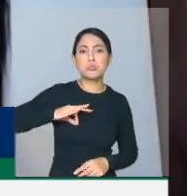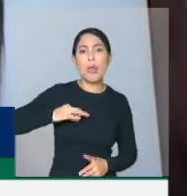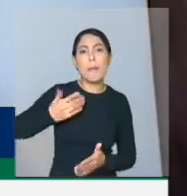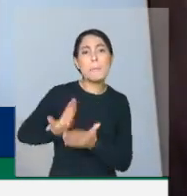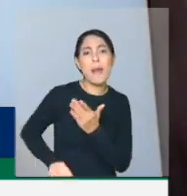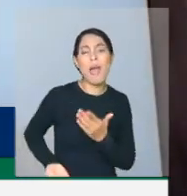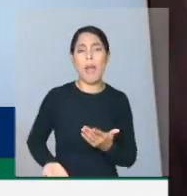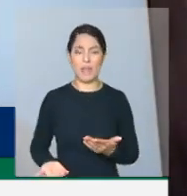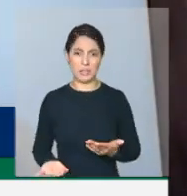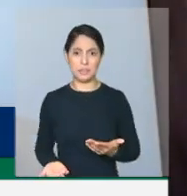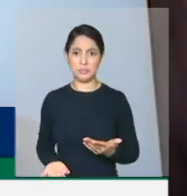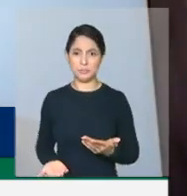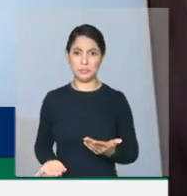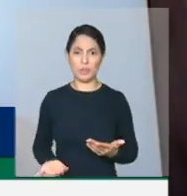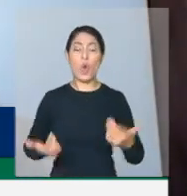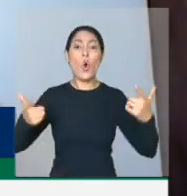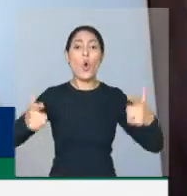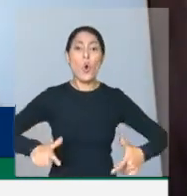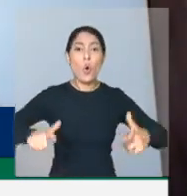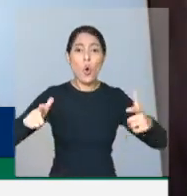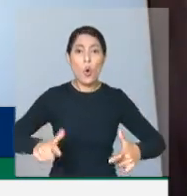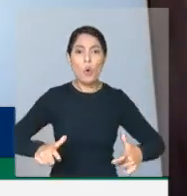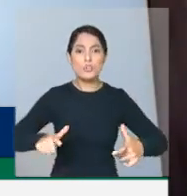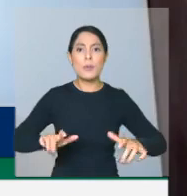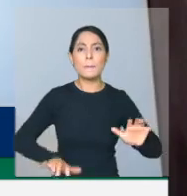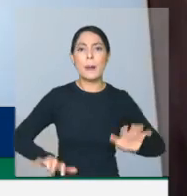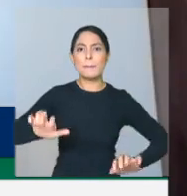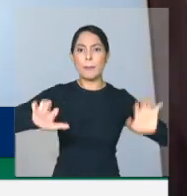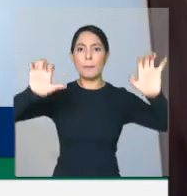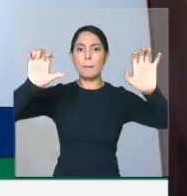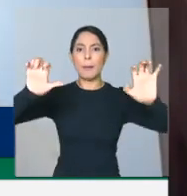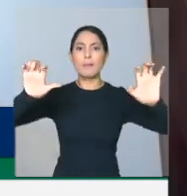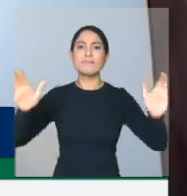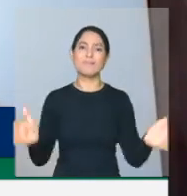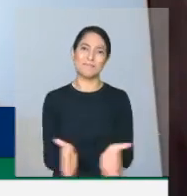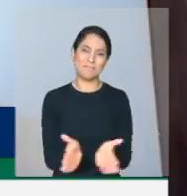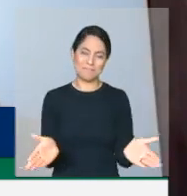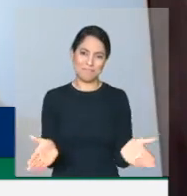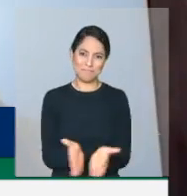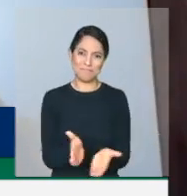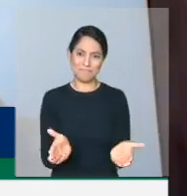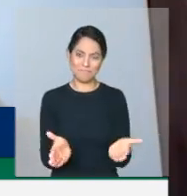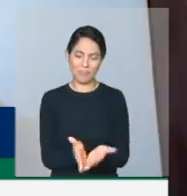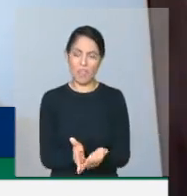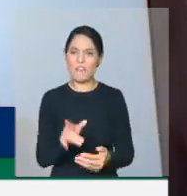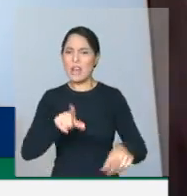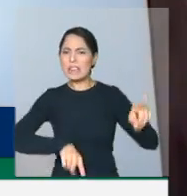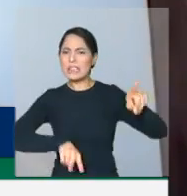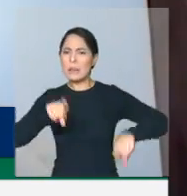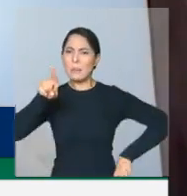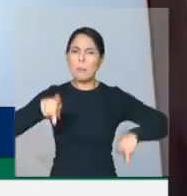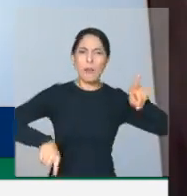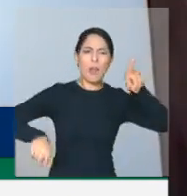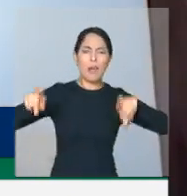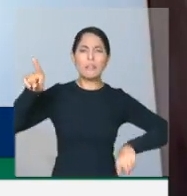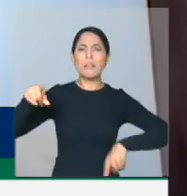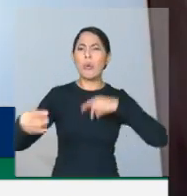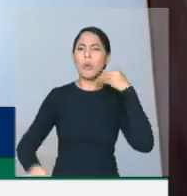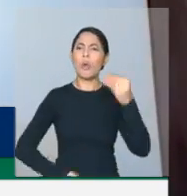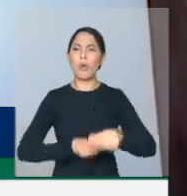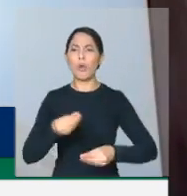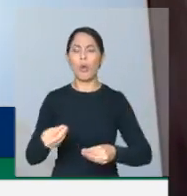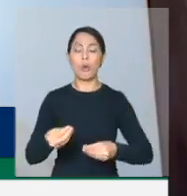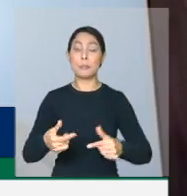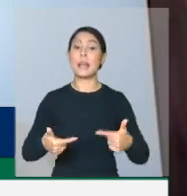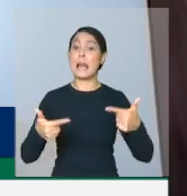mais intensidade entre os estratos mais pobres da sociedade, cuja renda é muito suscetível a oscilações da